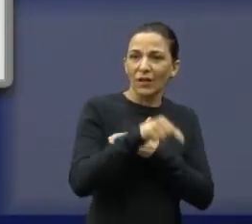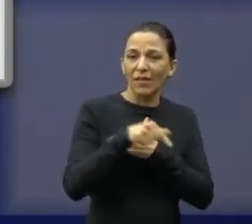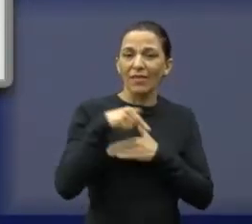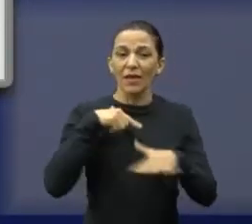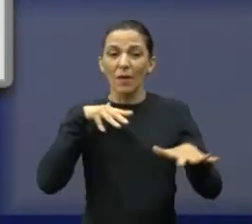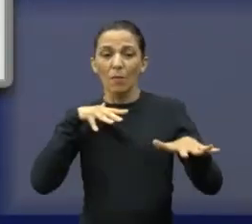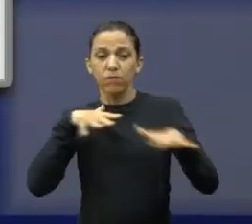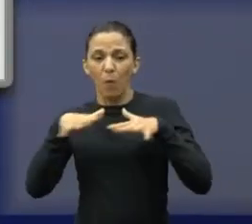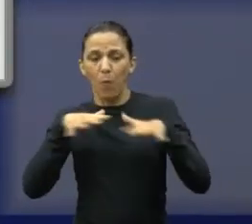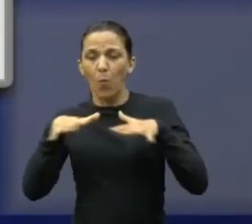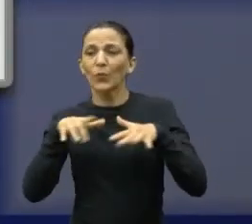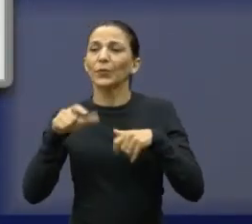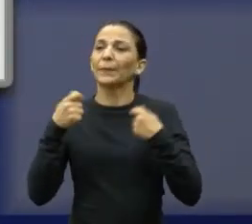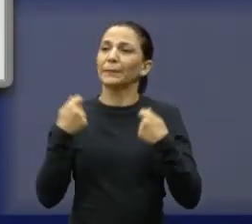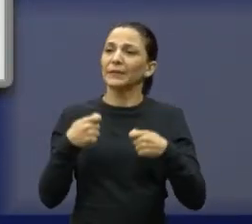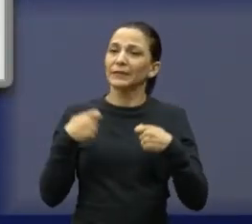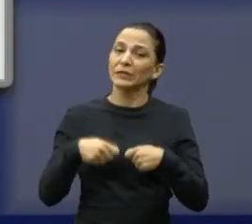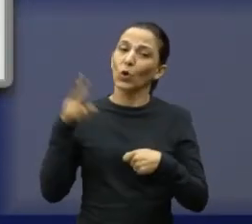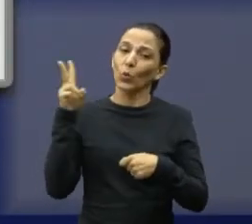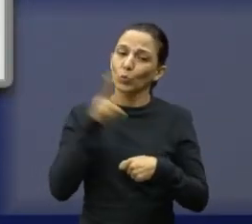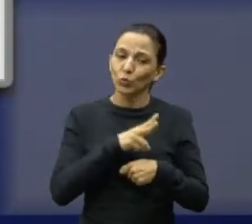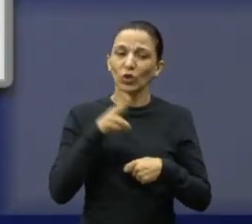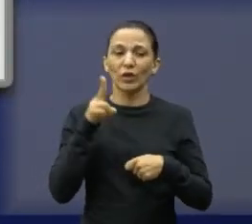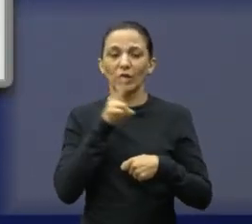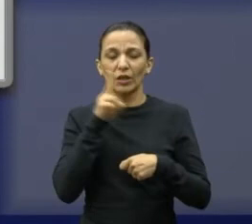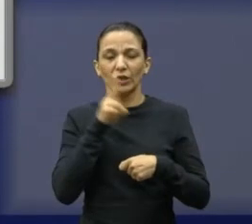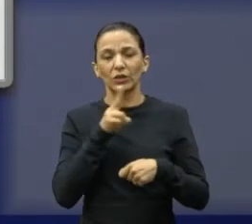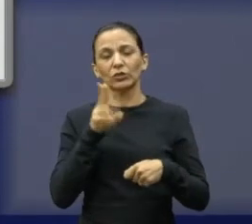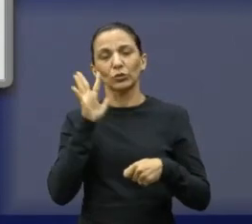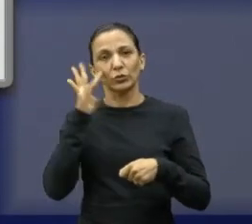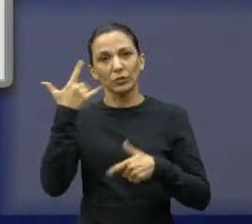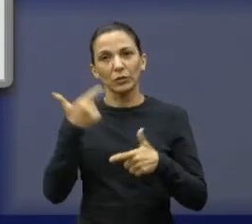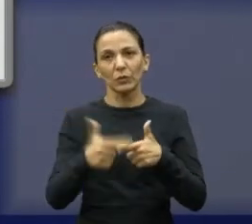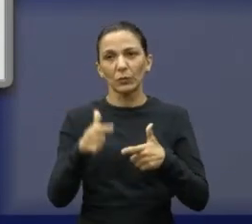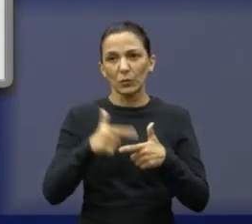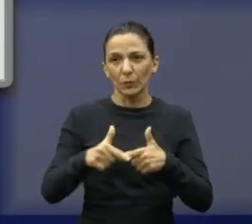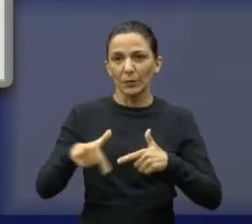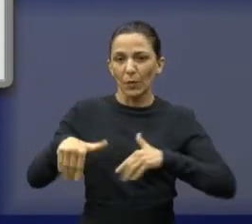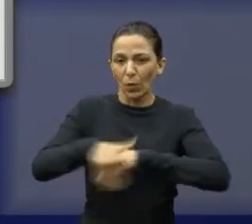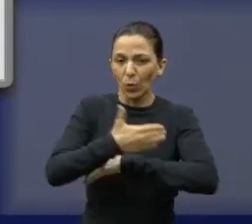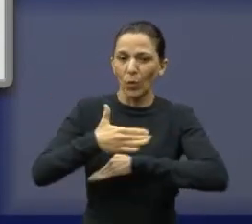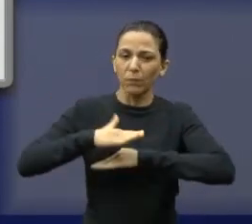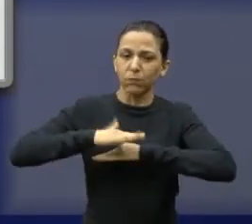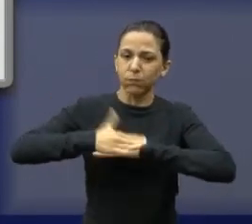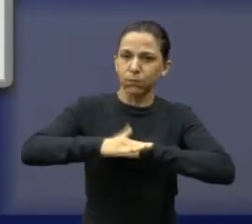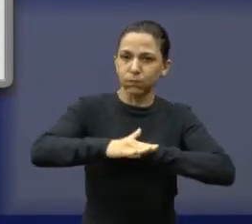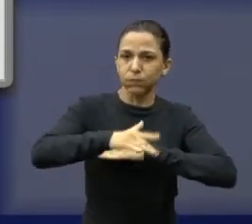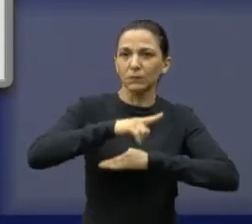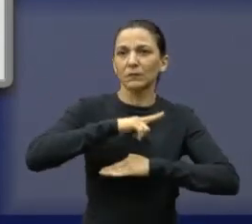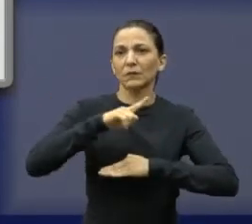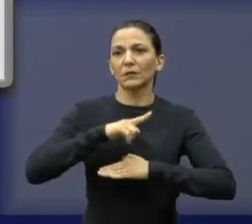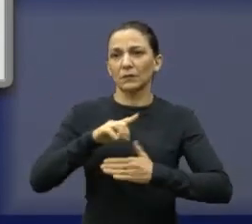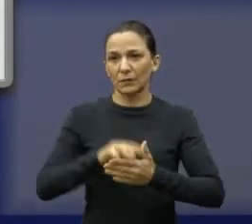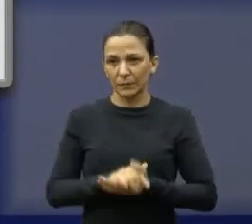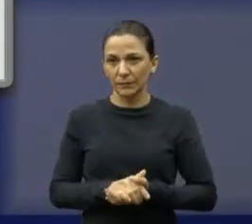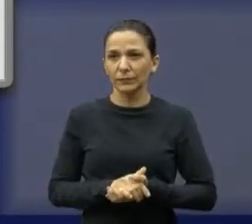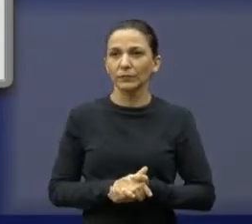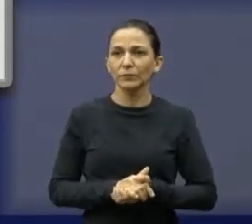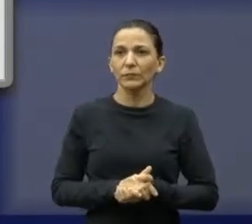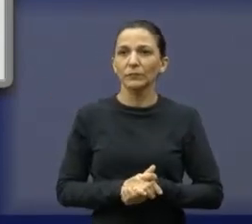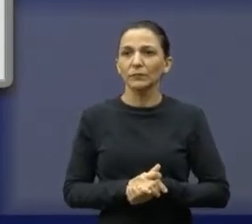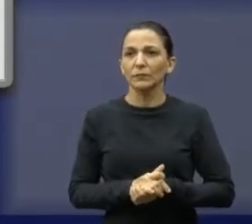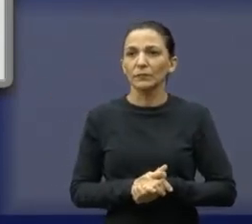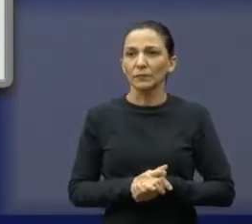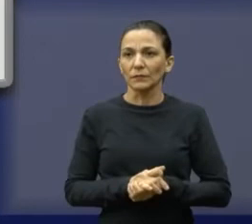de veículos também, precisa ser feito urgentemente. Essa é no Marechal Deodoro da Fonseca, entre Major Dario Alves de Carvalho